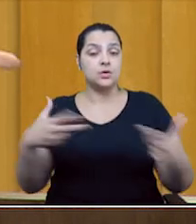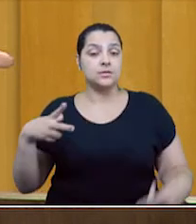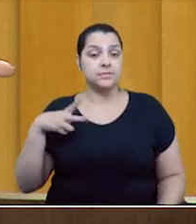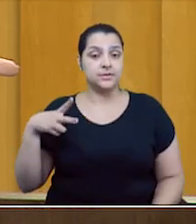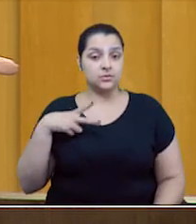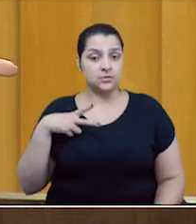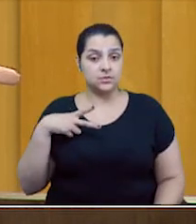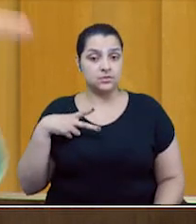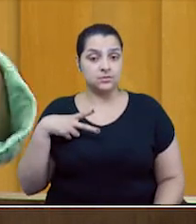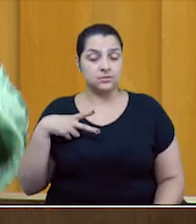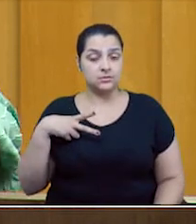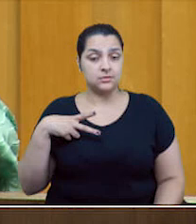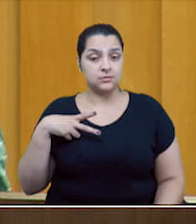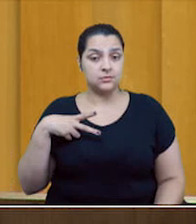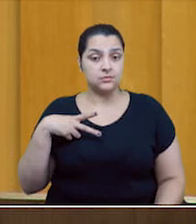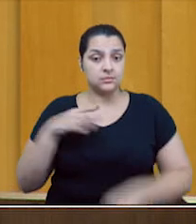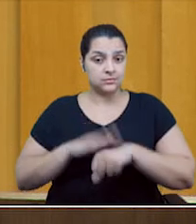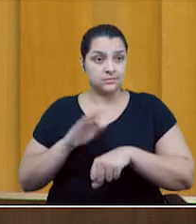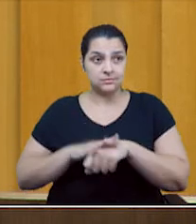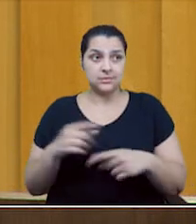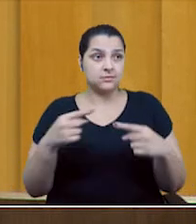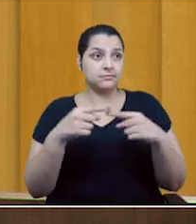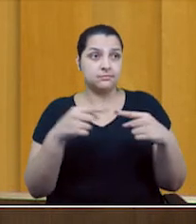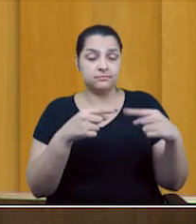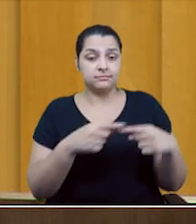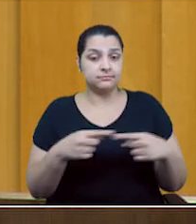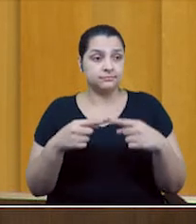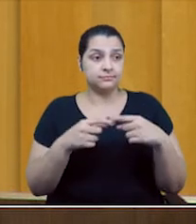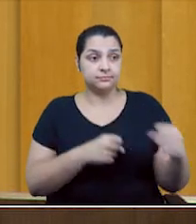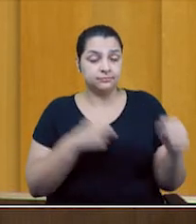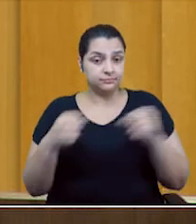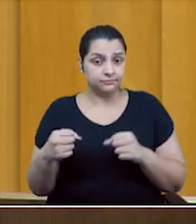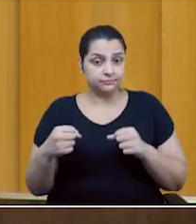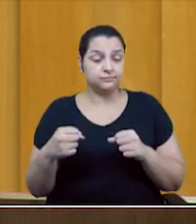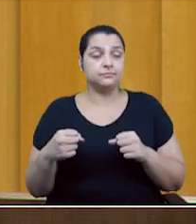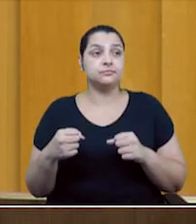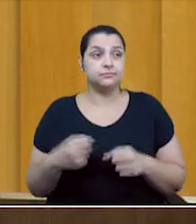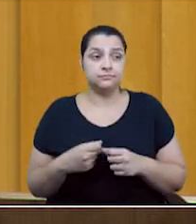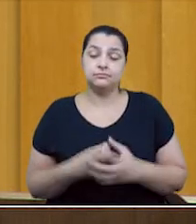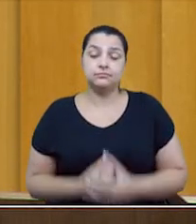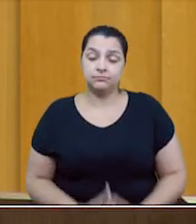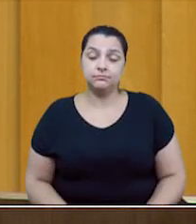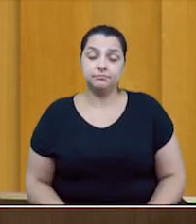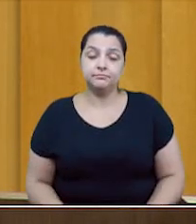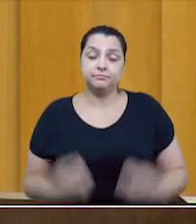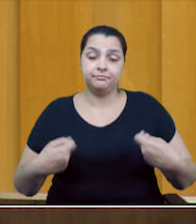não inerentes ao próprio Poder Judiciário é que deve ser